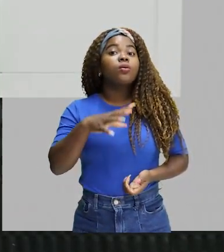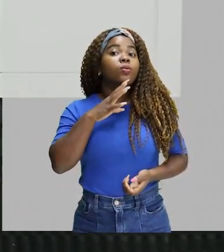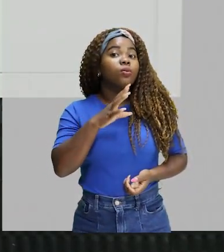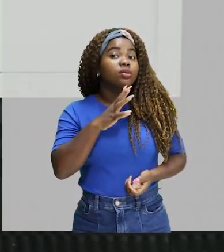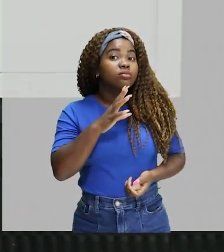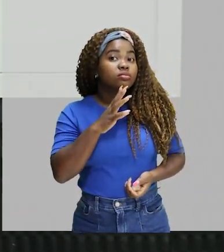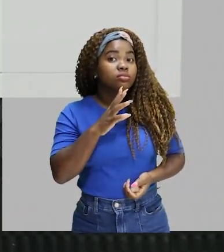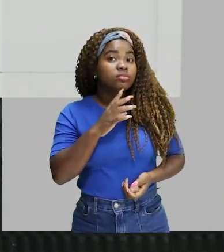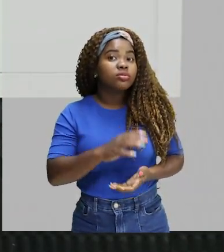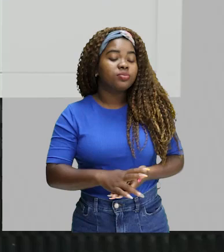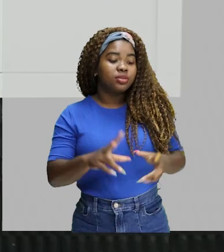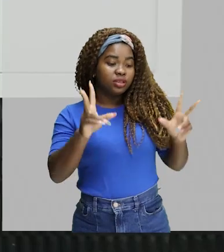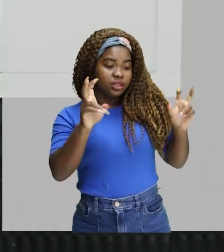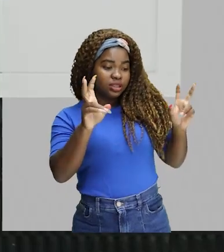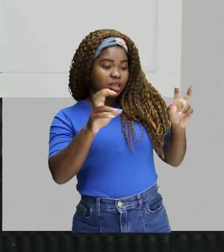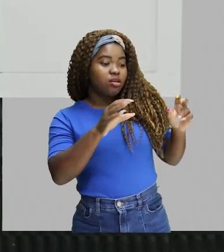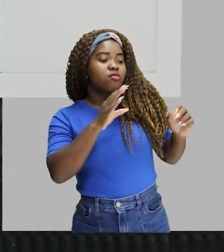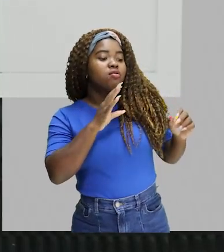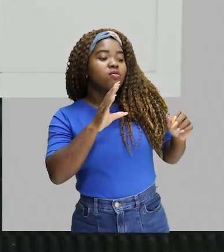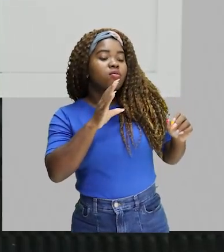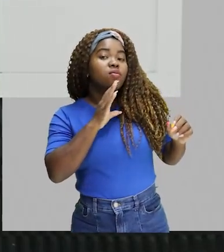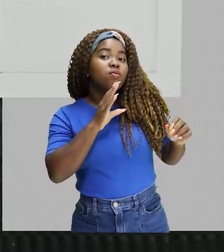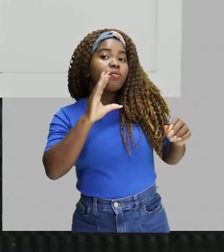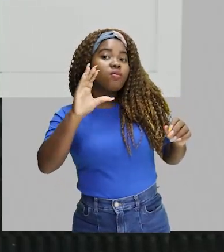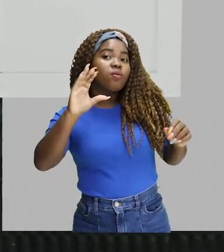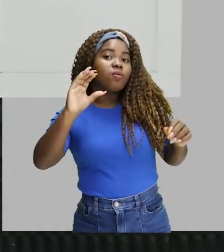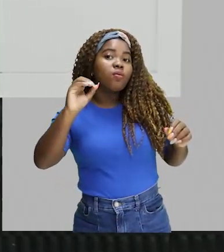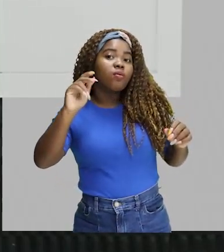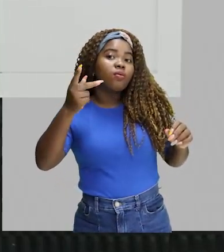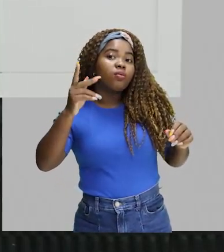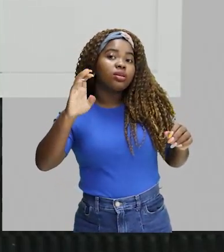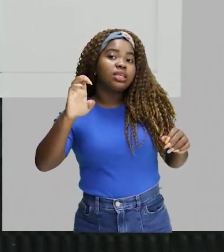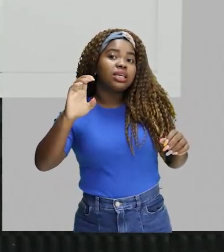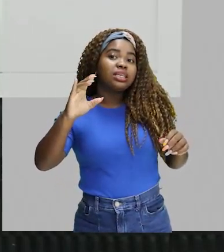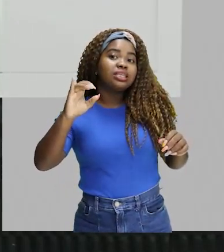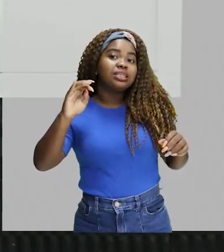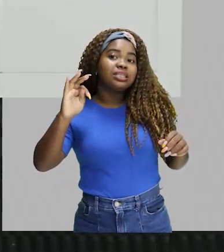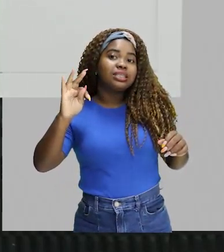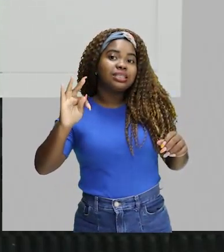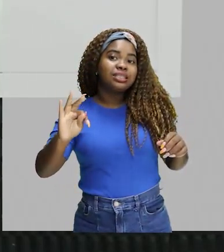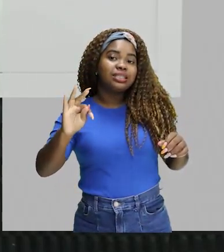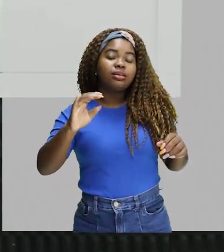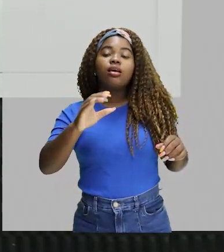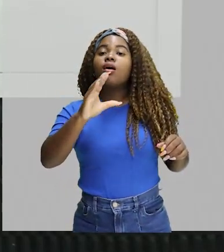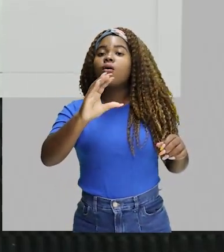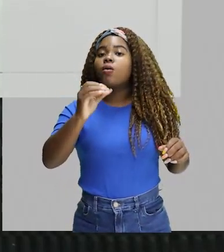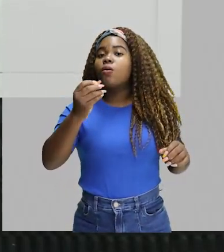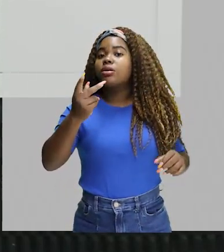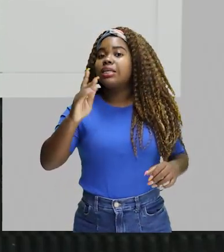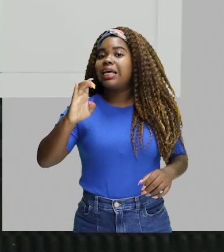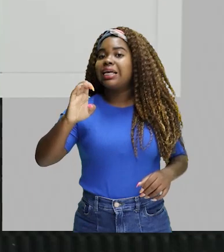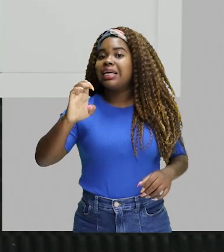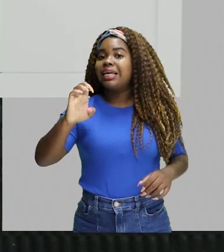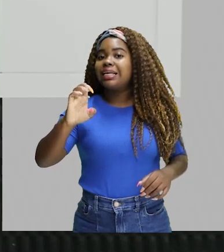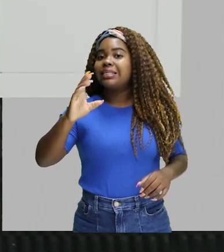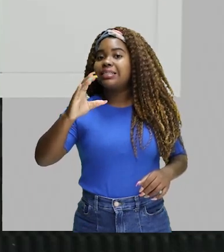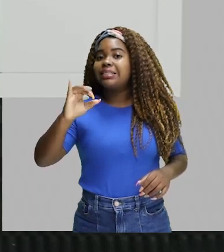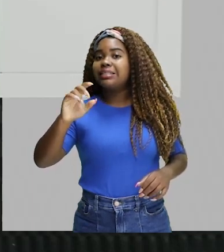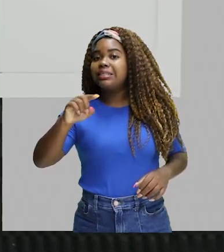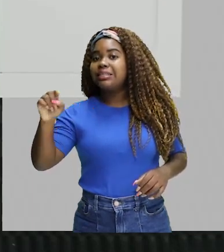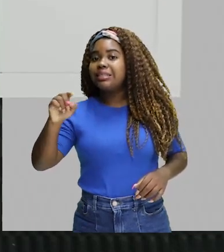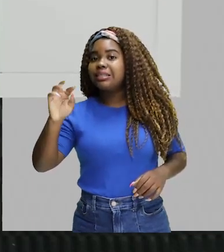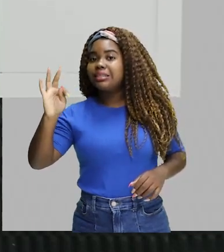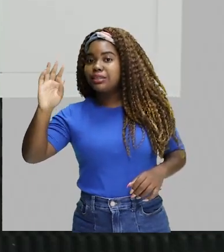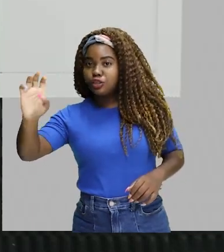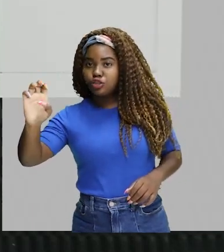conhece-te. Aí muita gente vai dizer assim, professor, não é conhece-te a ti mesmo? Gente, eu não conheço um conhece-te a outra pessoa, né? Então é conhece-te